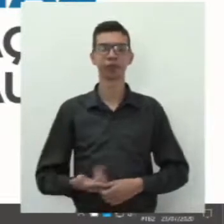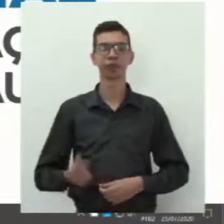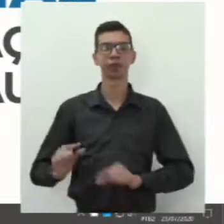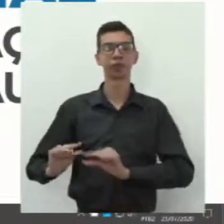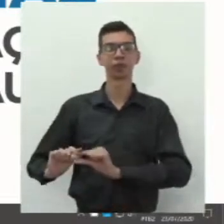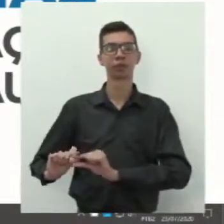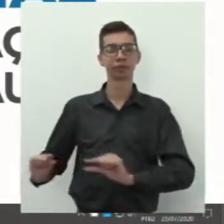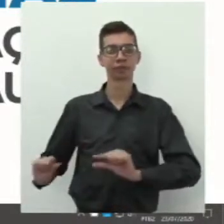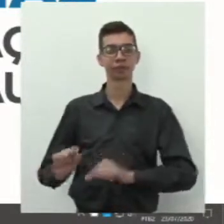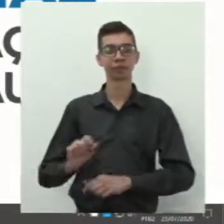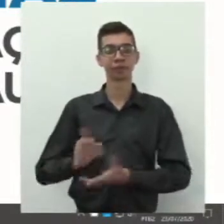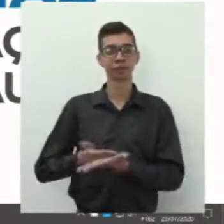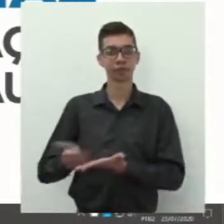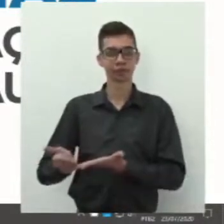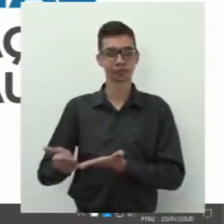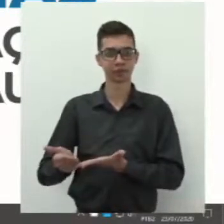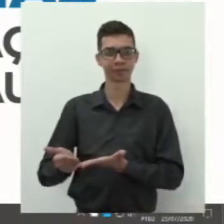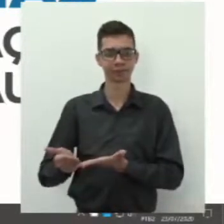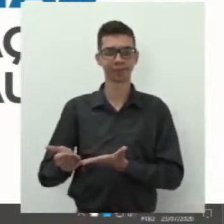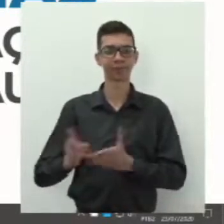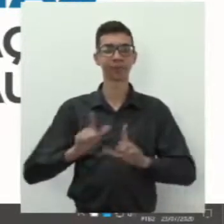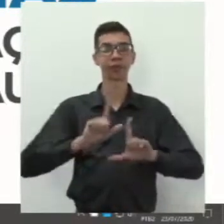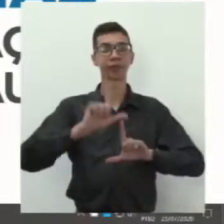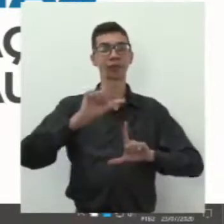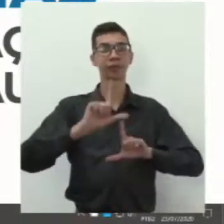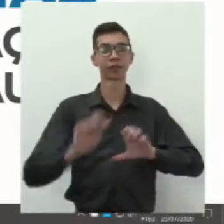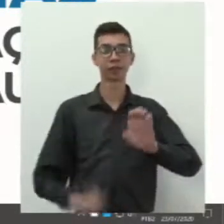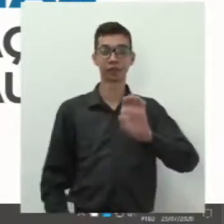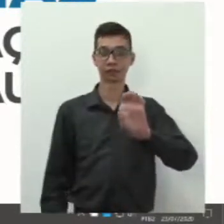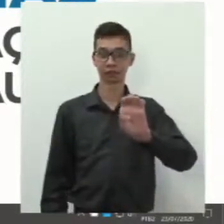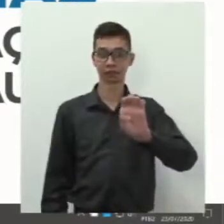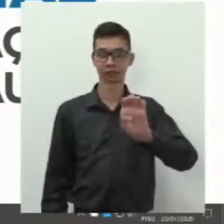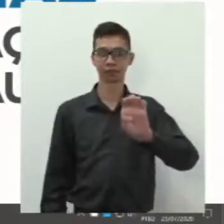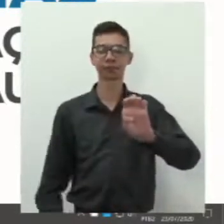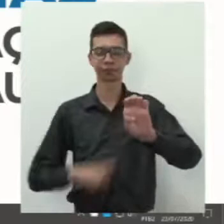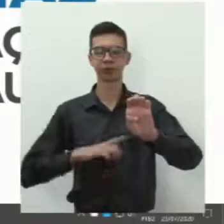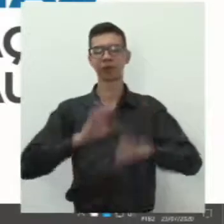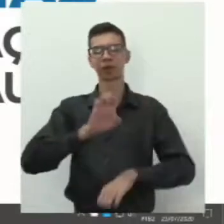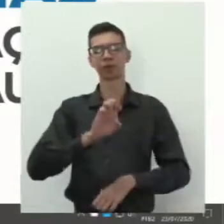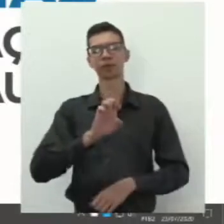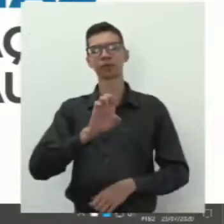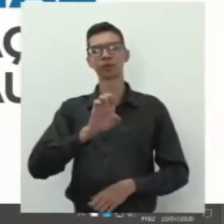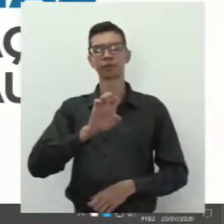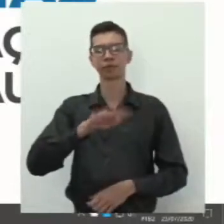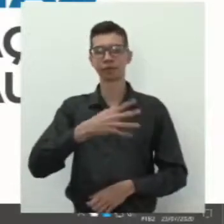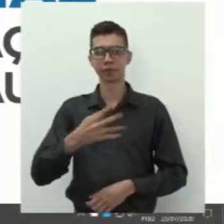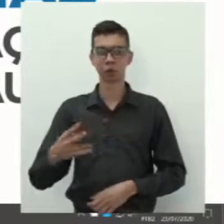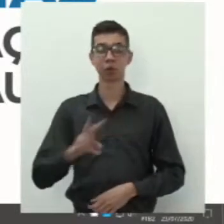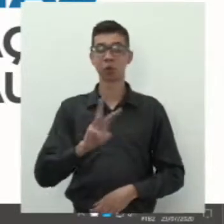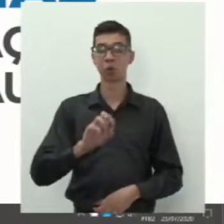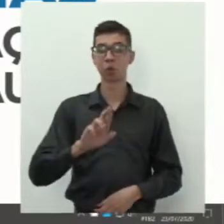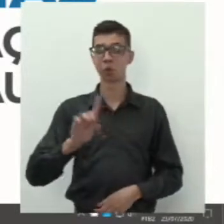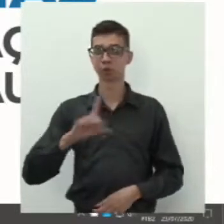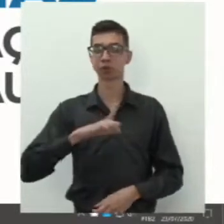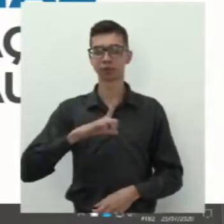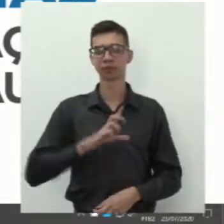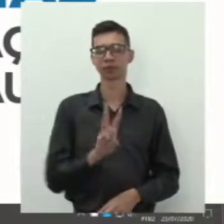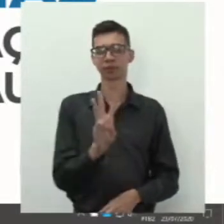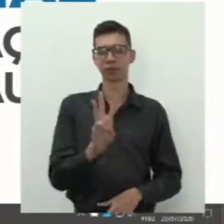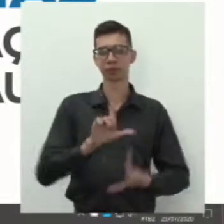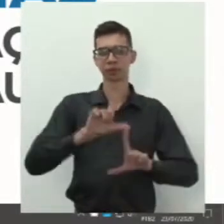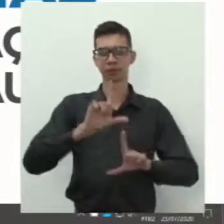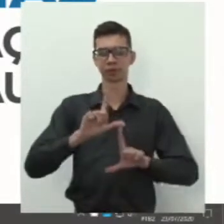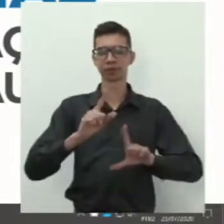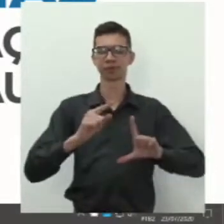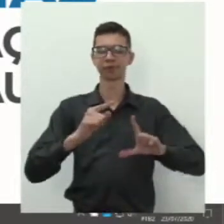aqui, você pode procurar na letra E, né? O Excel vai estar aqui, o Word vai estar na letra W, ou se você vier no Office, você vai ter acesso a